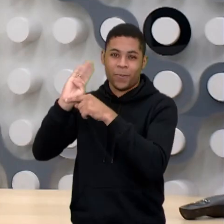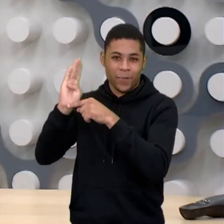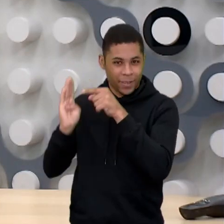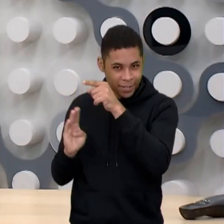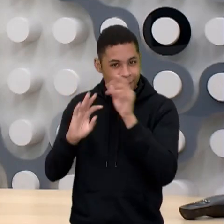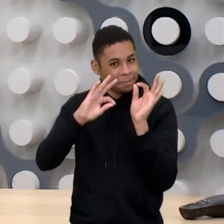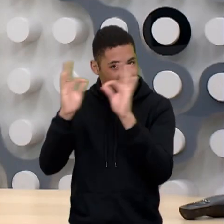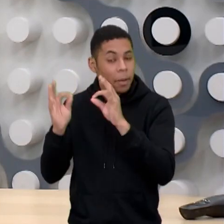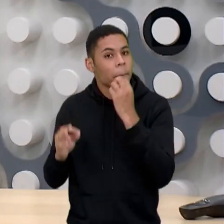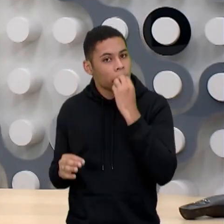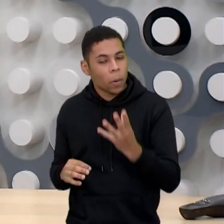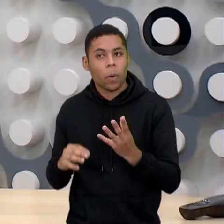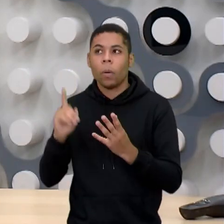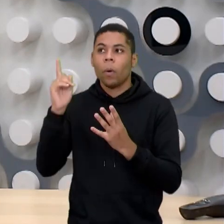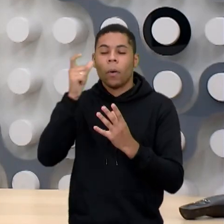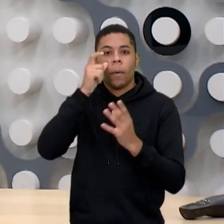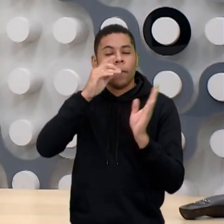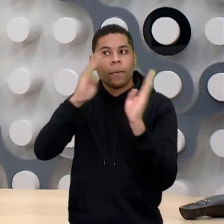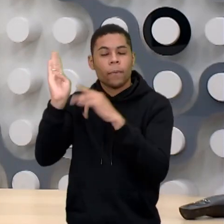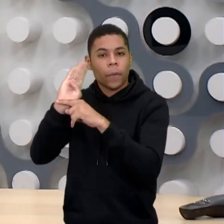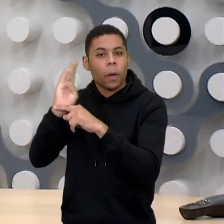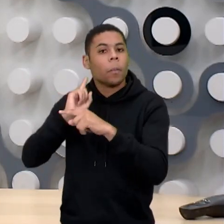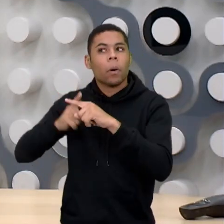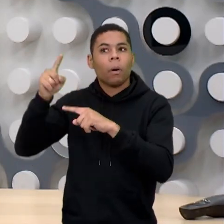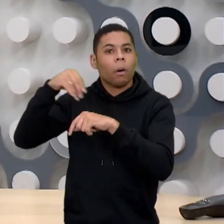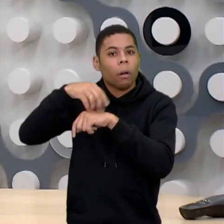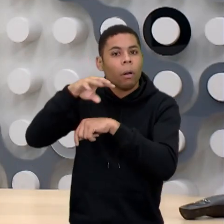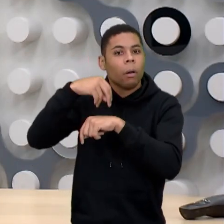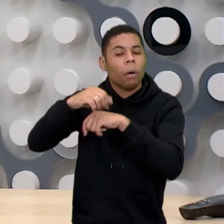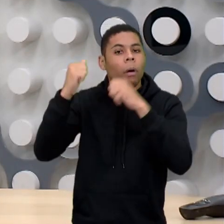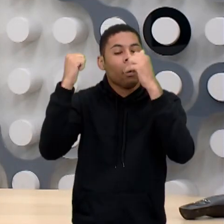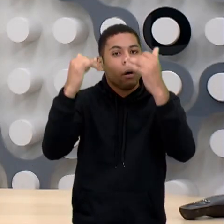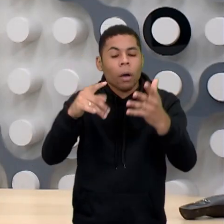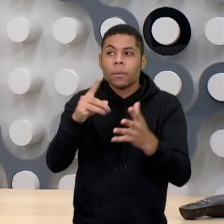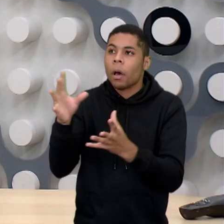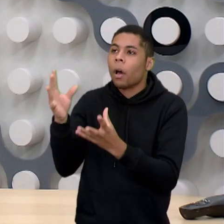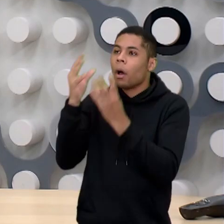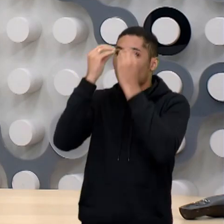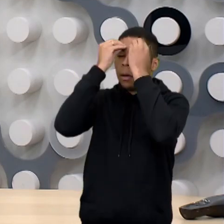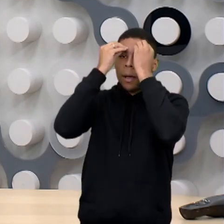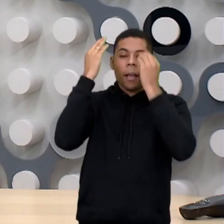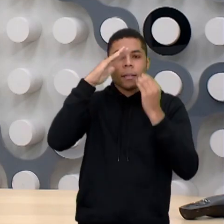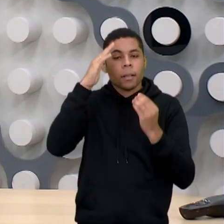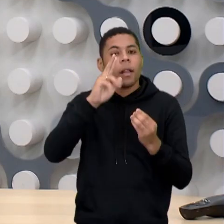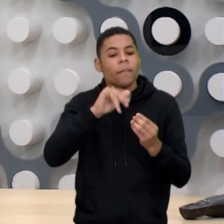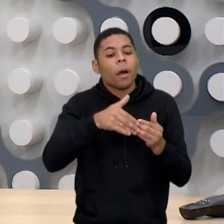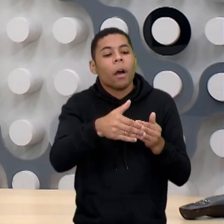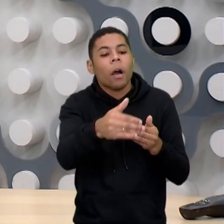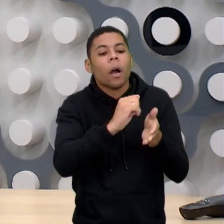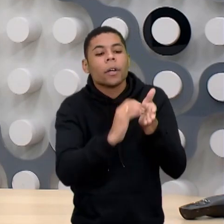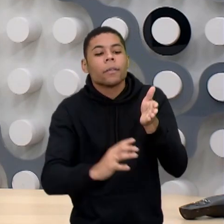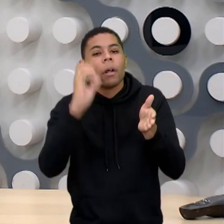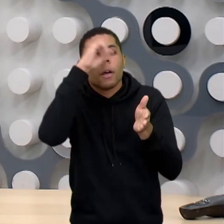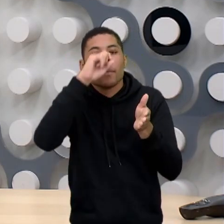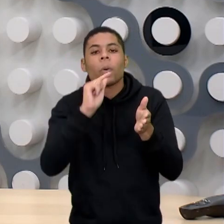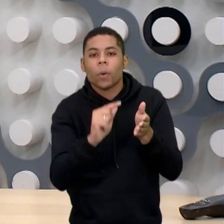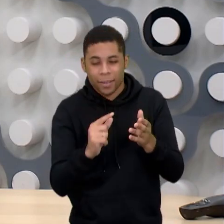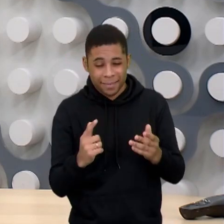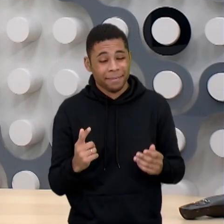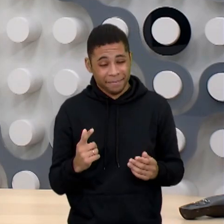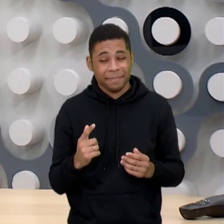Então, é muito legal passar esse vídeo, porque ele tem, né, essa relação aí, né, do que nós vamos falar sobre a questão aí da